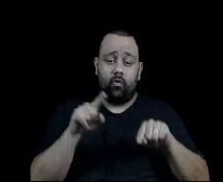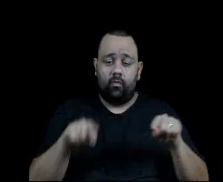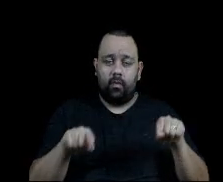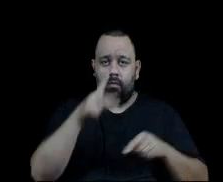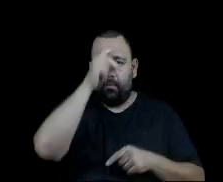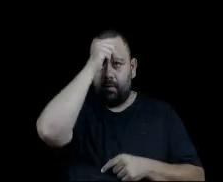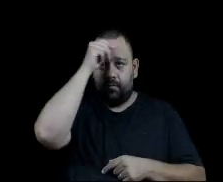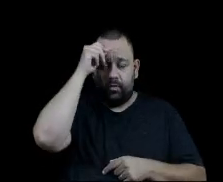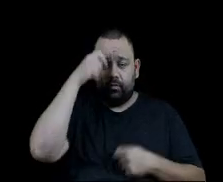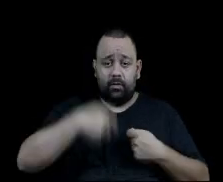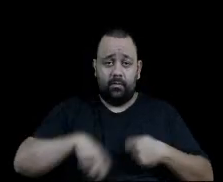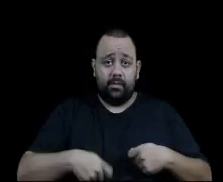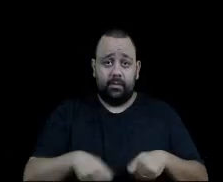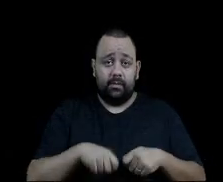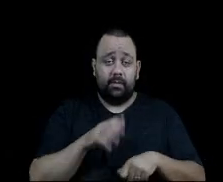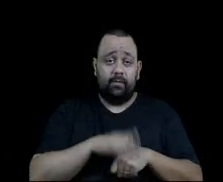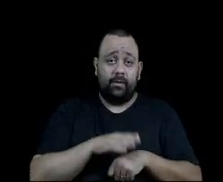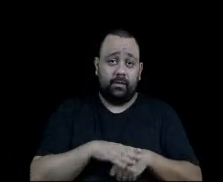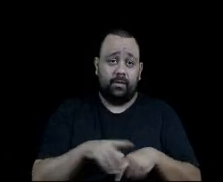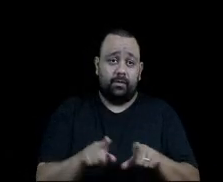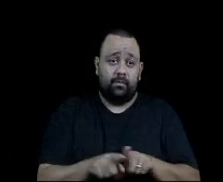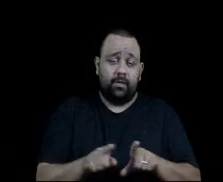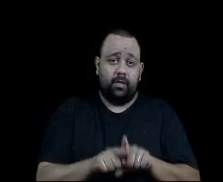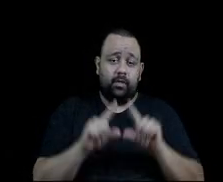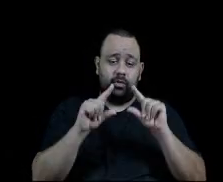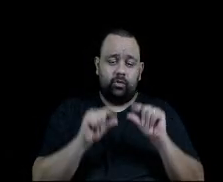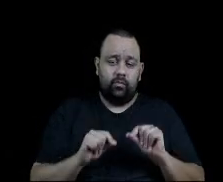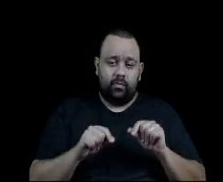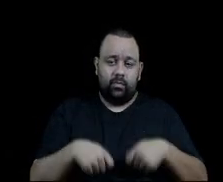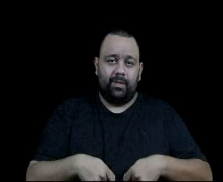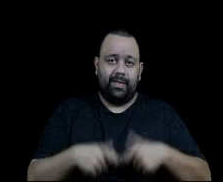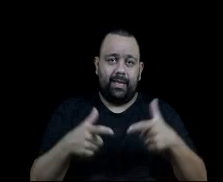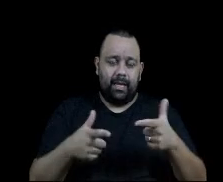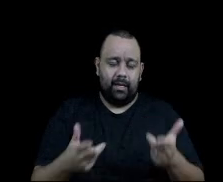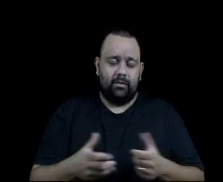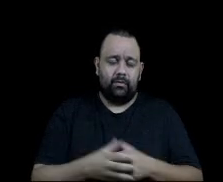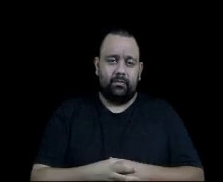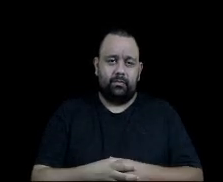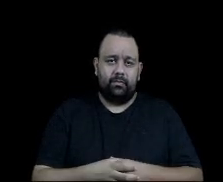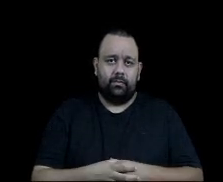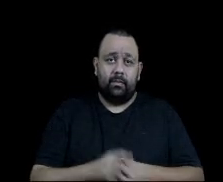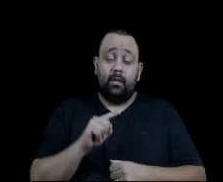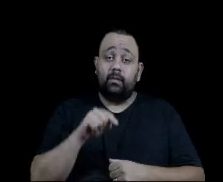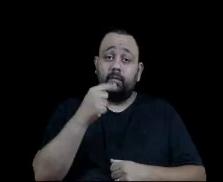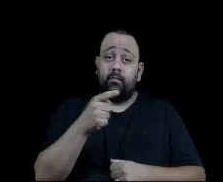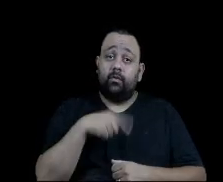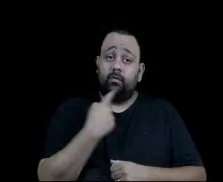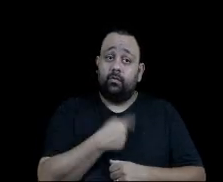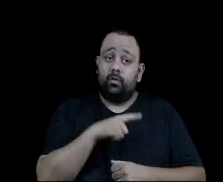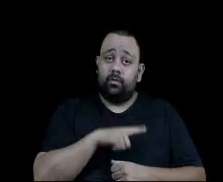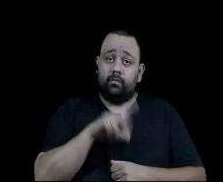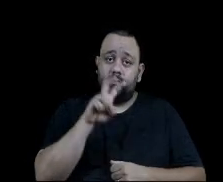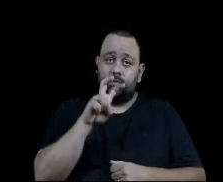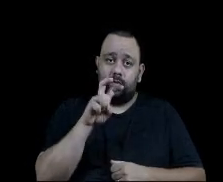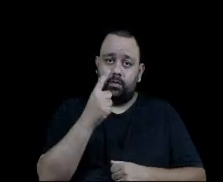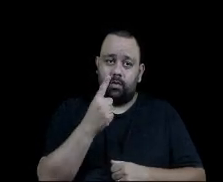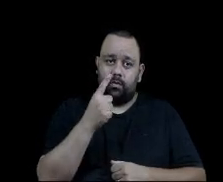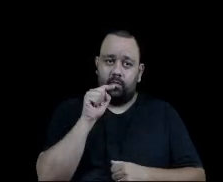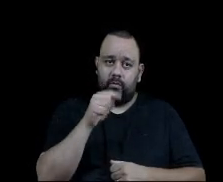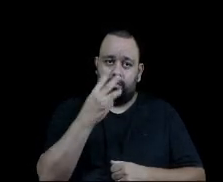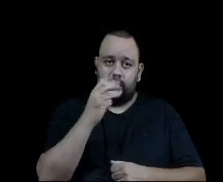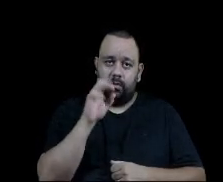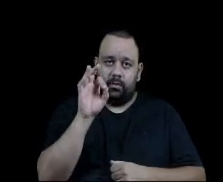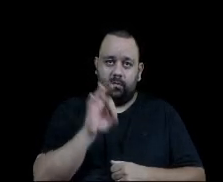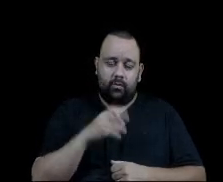coloca algumas situações que a prefeitura tem que fazer para diminuir o seu gasto com pessoal. Aí depois a gente